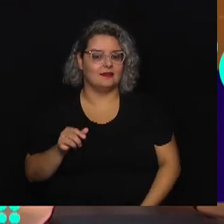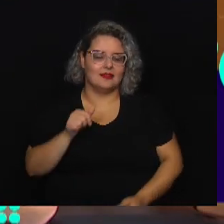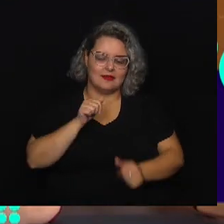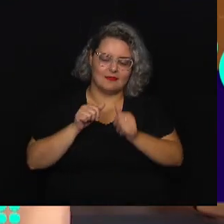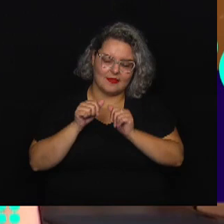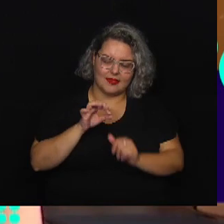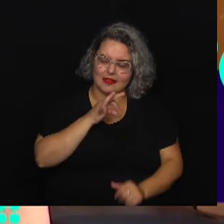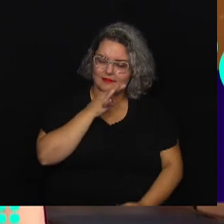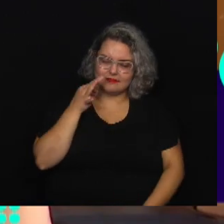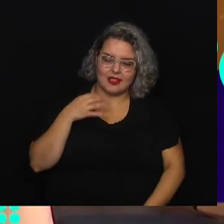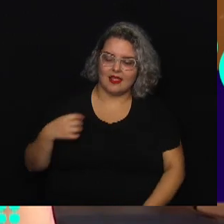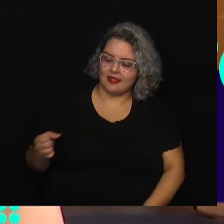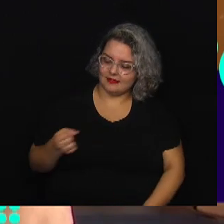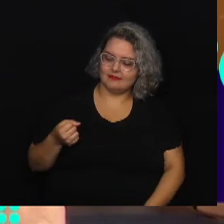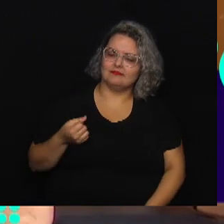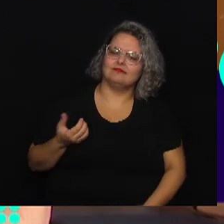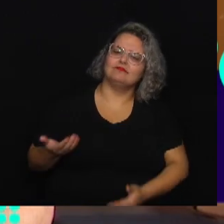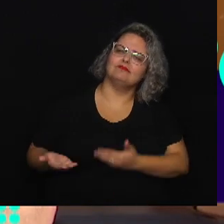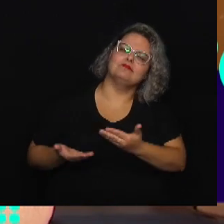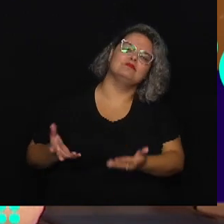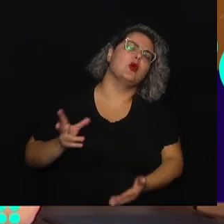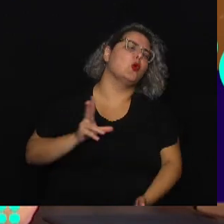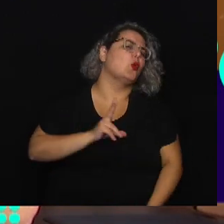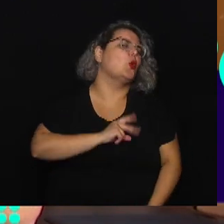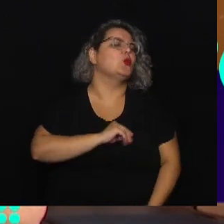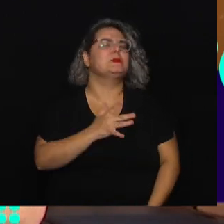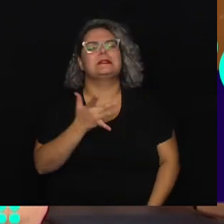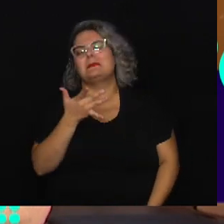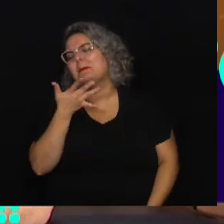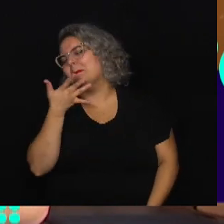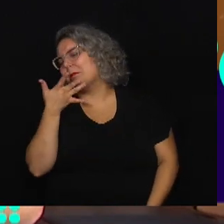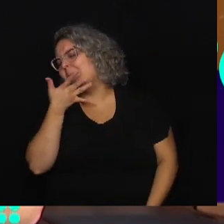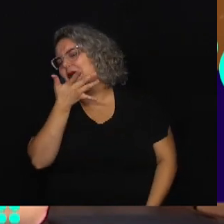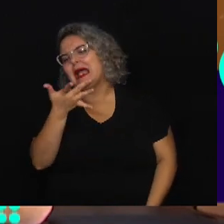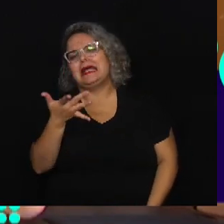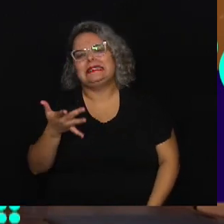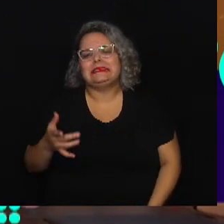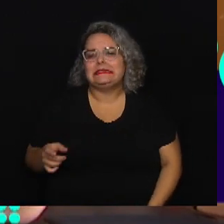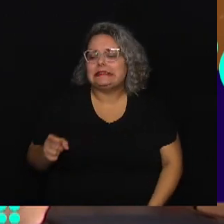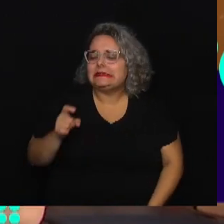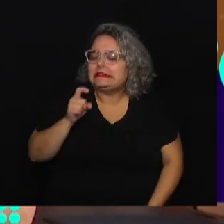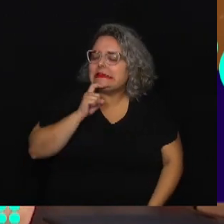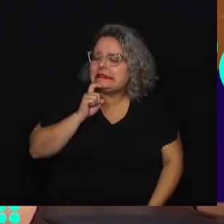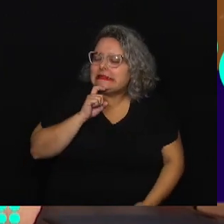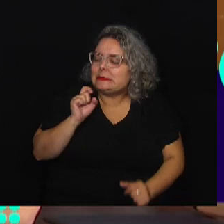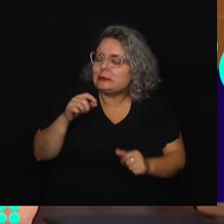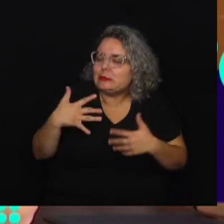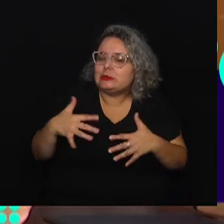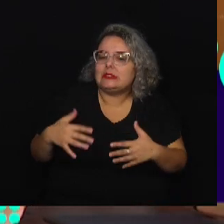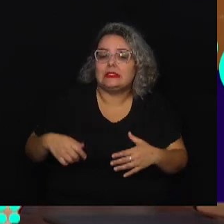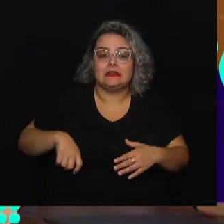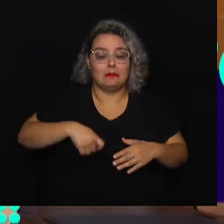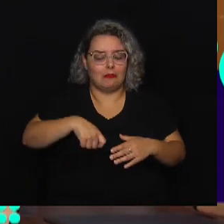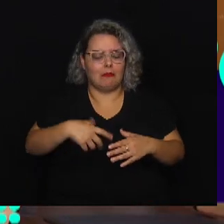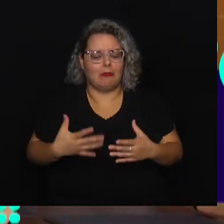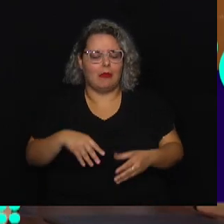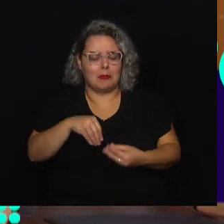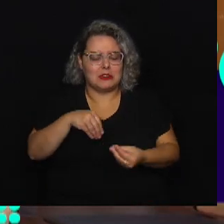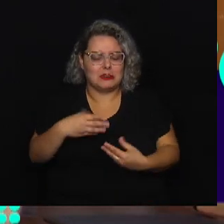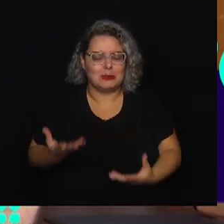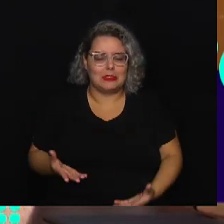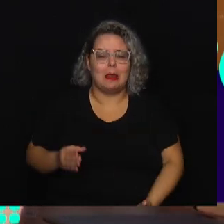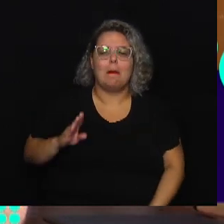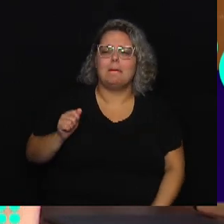que a cerveja eles cuidam bem, rapaz do céu, ela fica geladaça, tem umas batidinhas boas, a comida